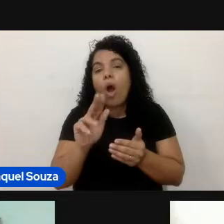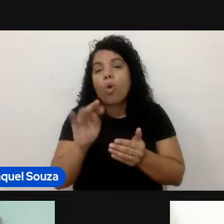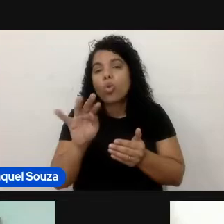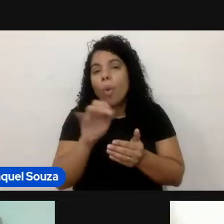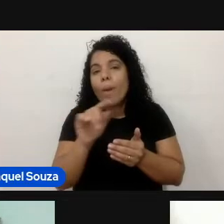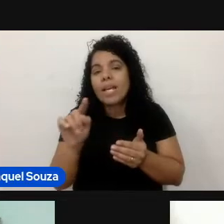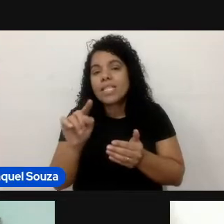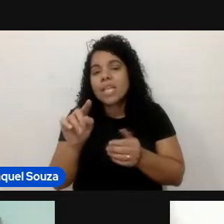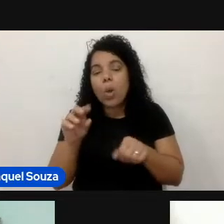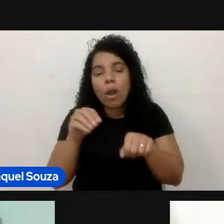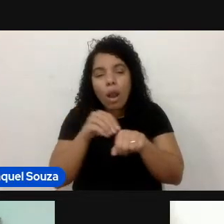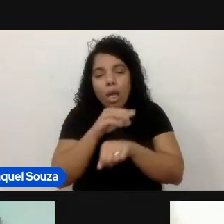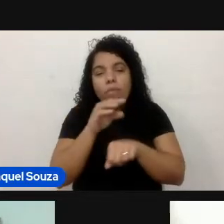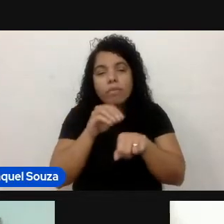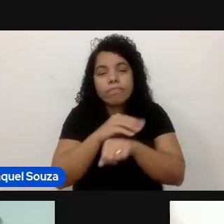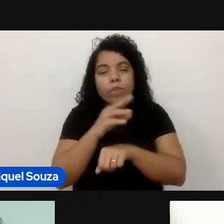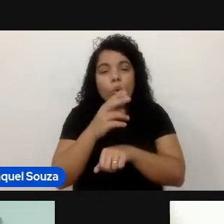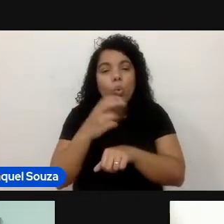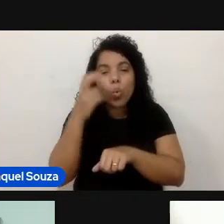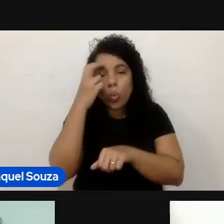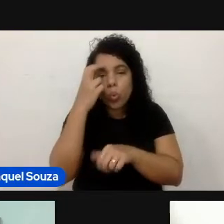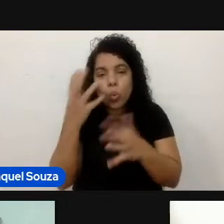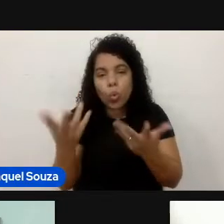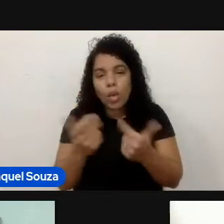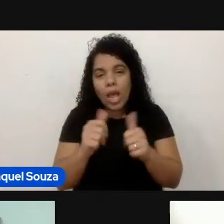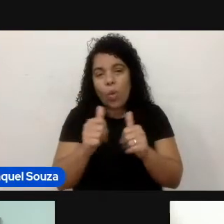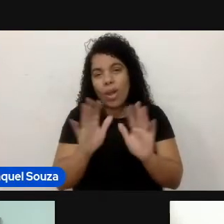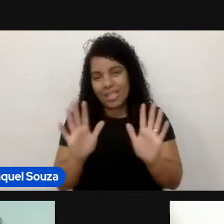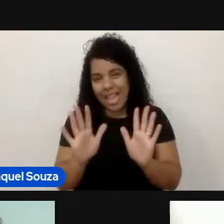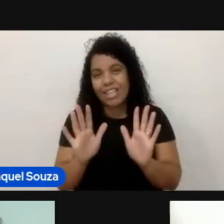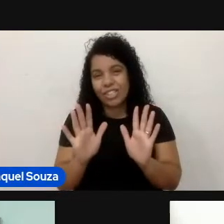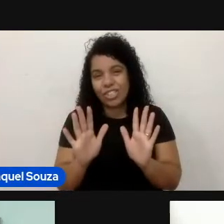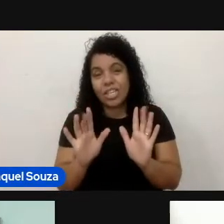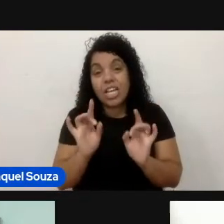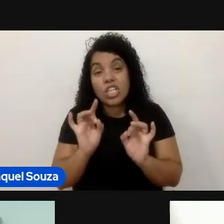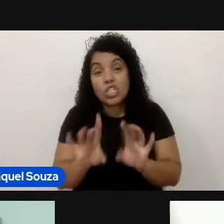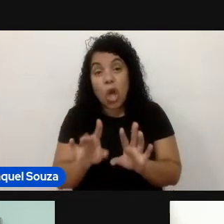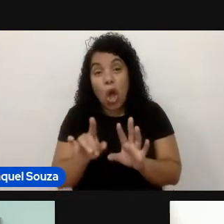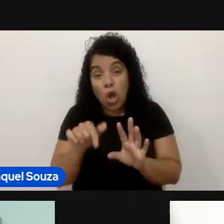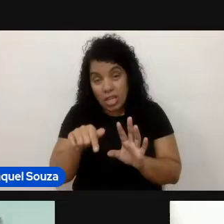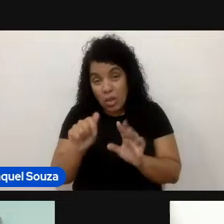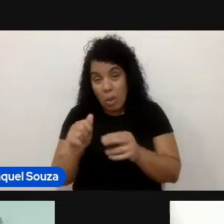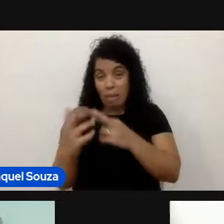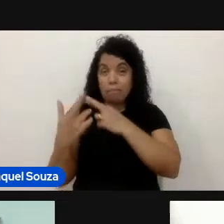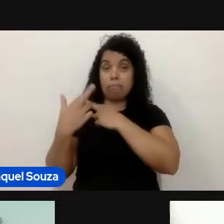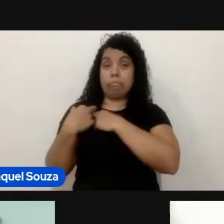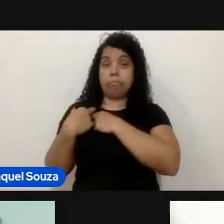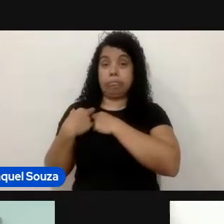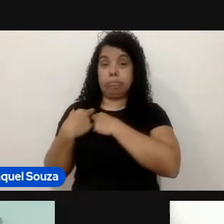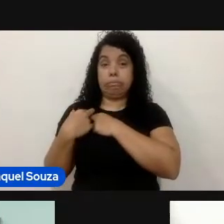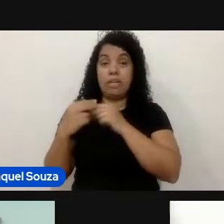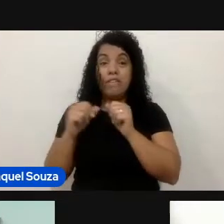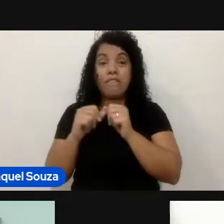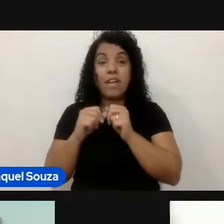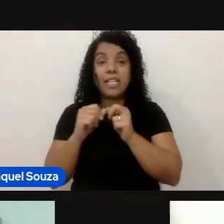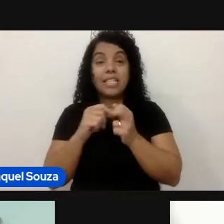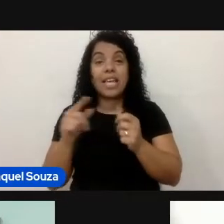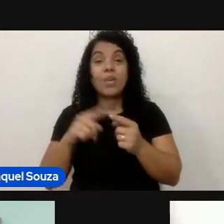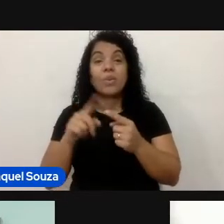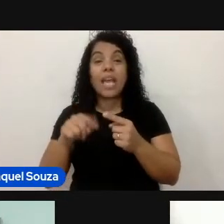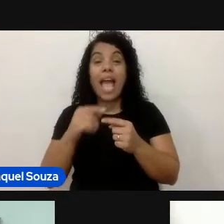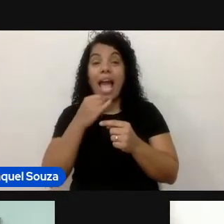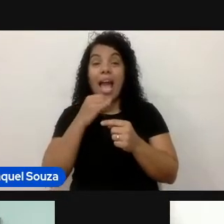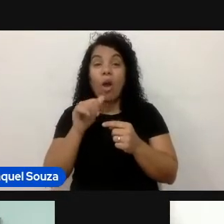da cultura de qualidade. E não fique só com a responsabilidade de fazer ali a sua